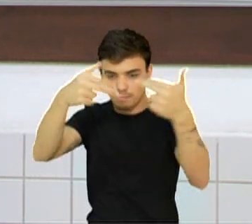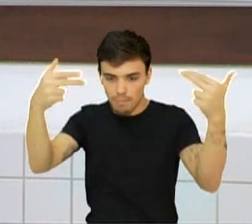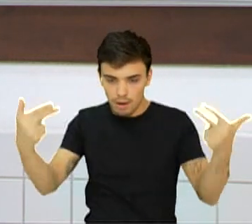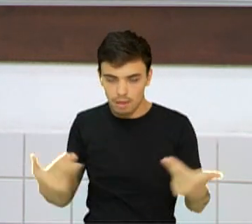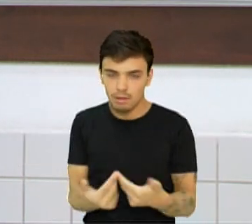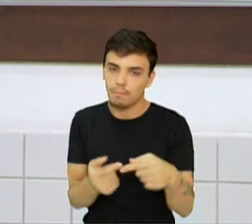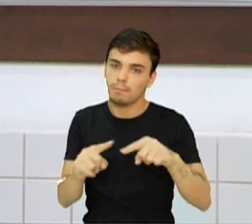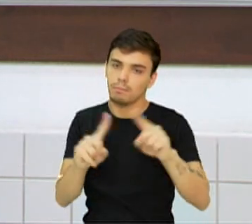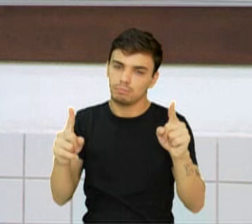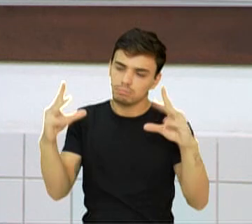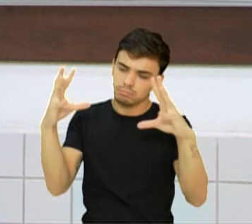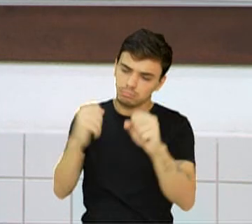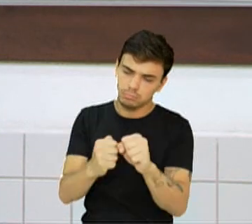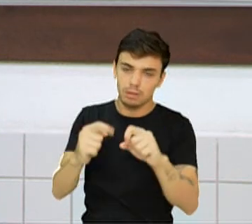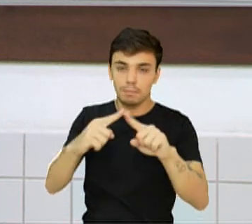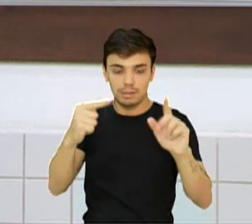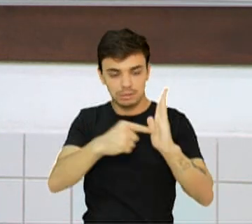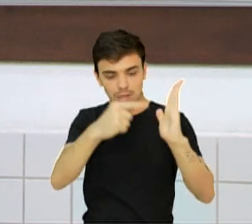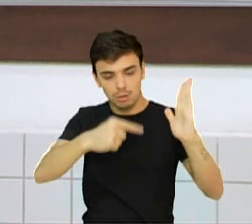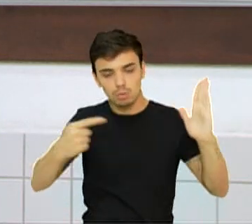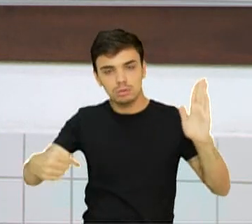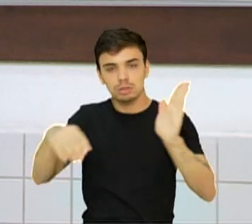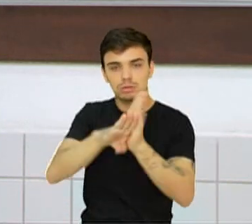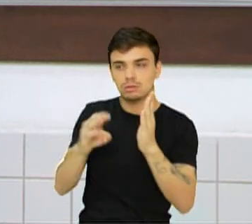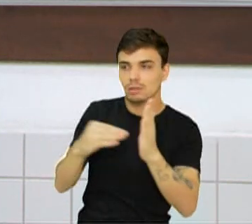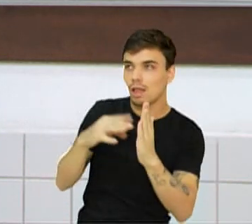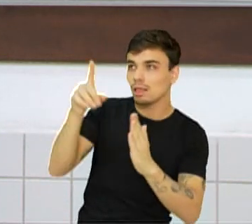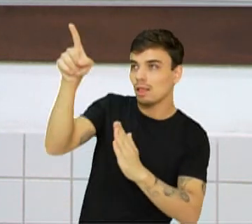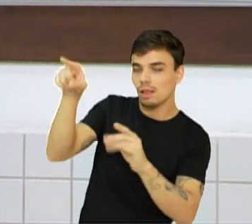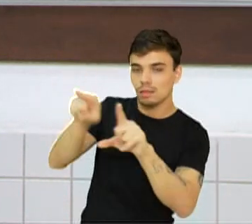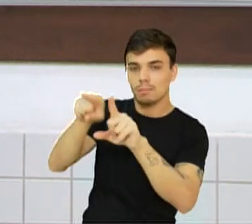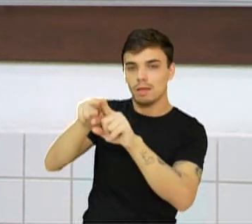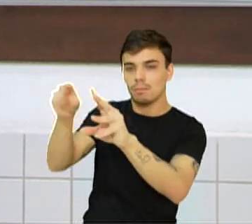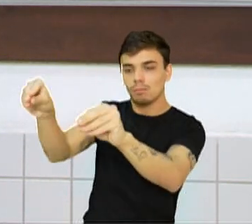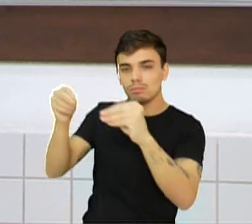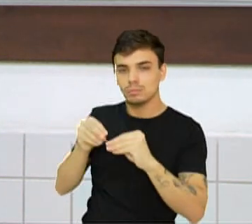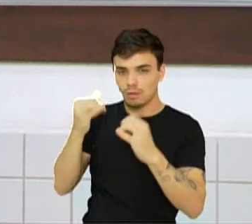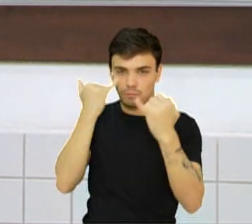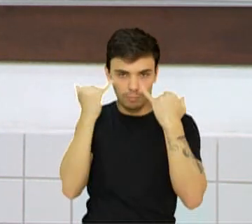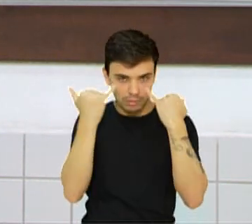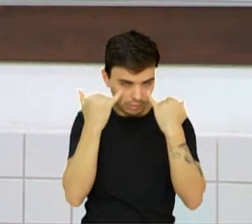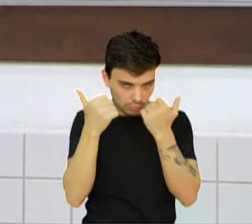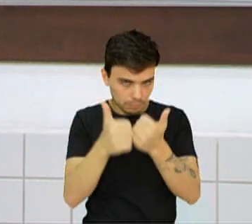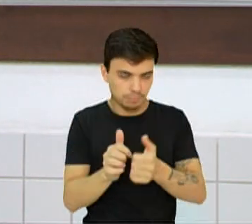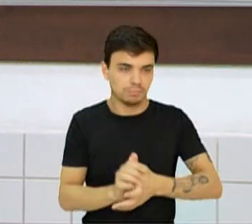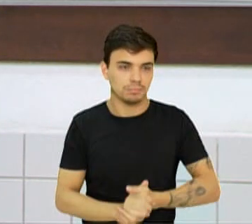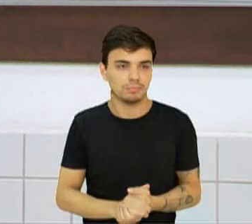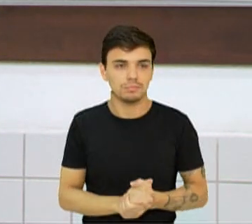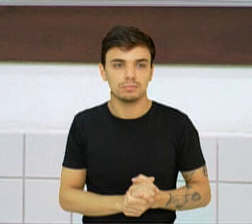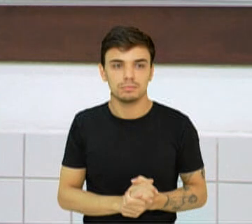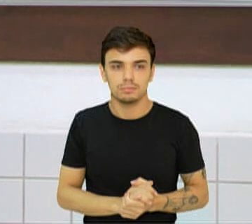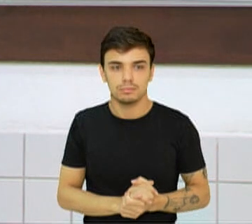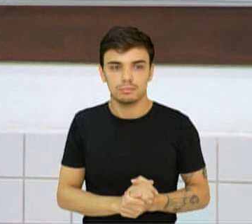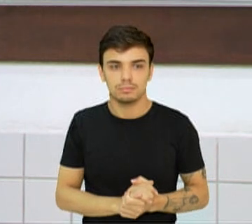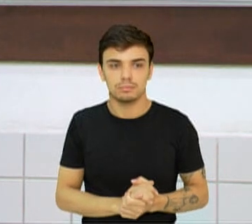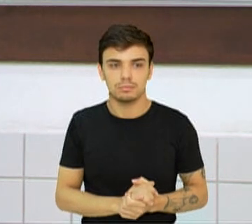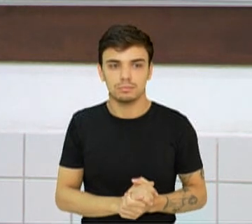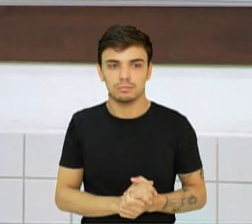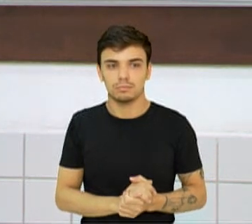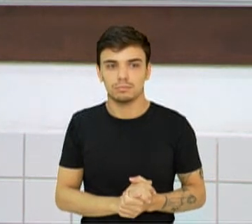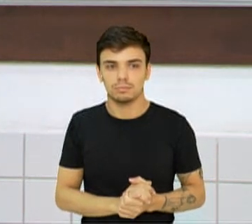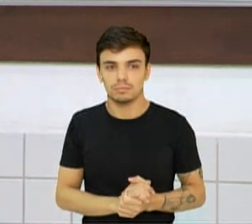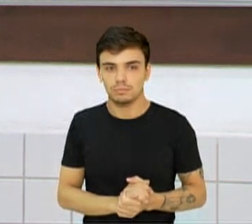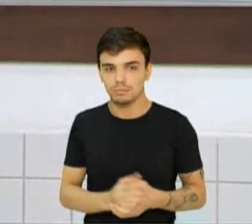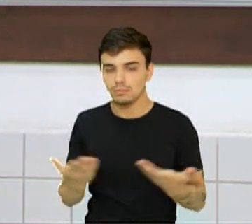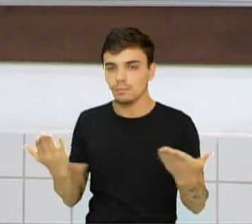nos conseguem, né, chegar lá e trazer informação para a gente. Ok? Bom, vamos lá. Filtros